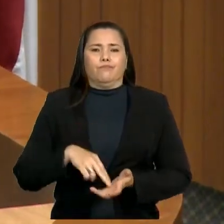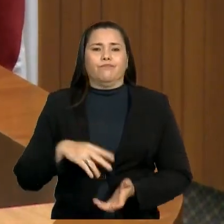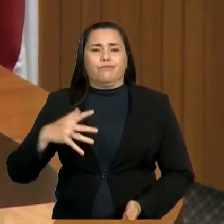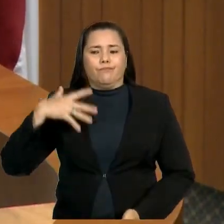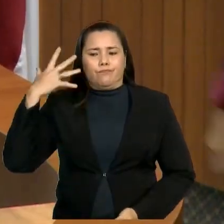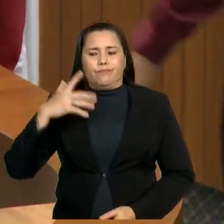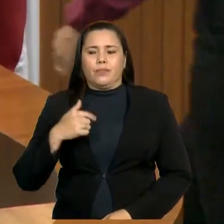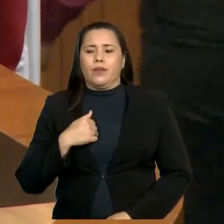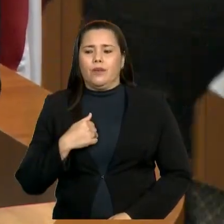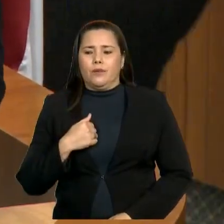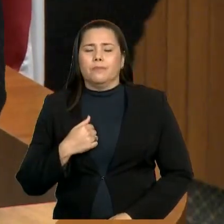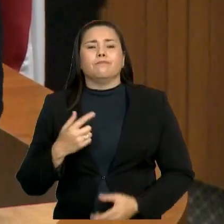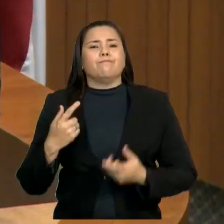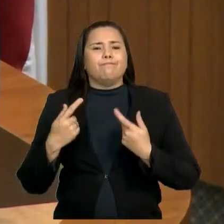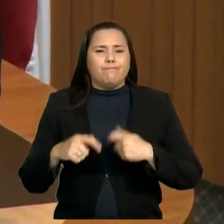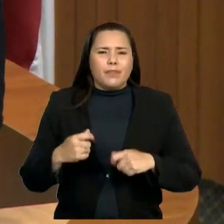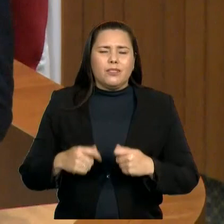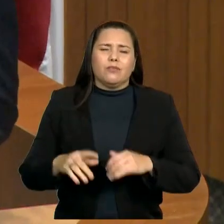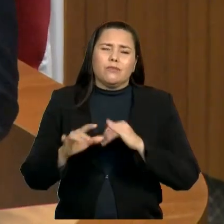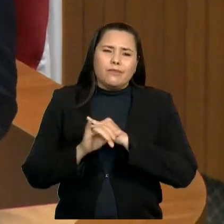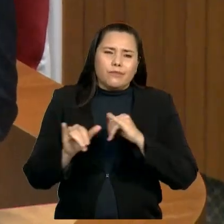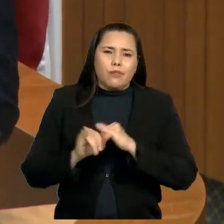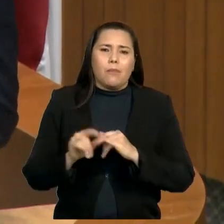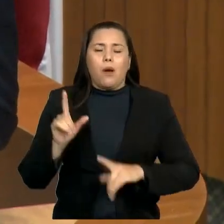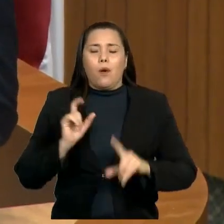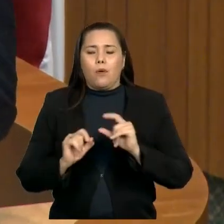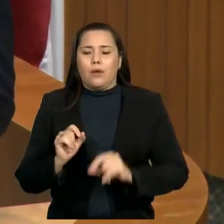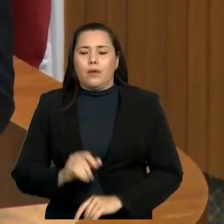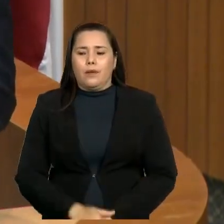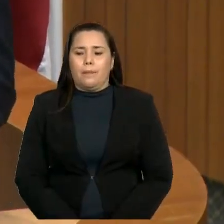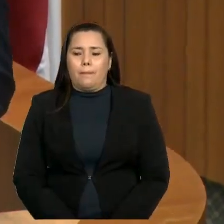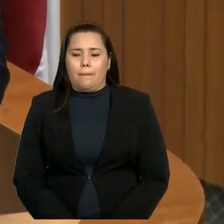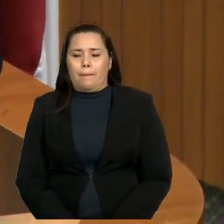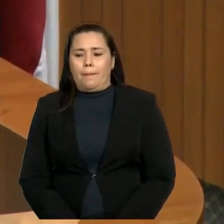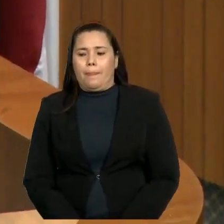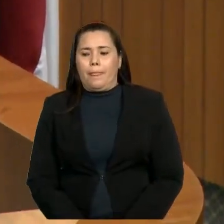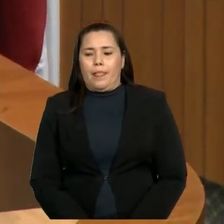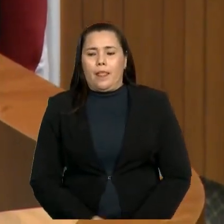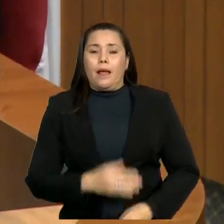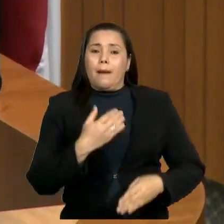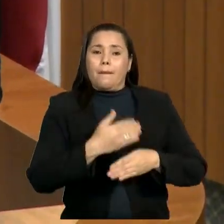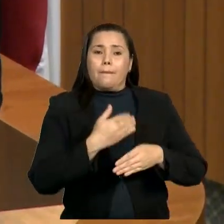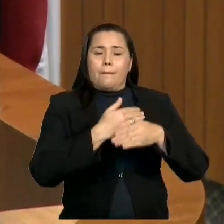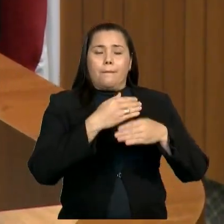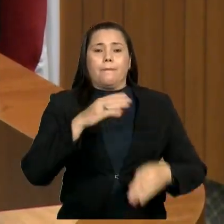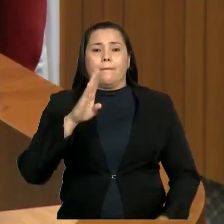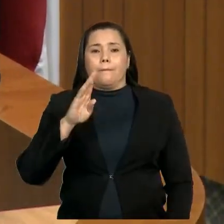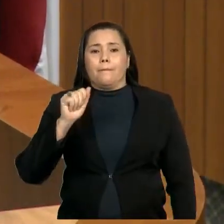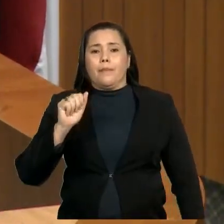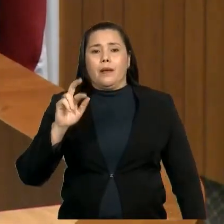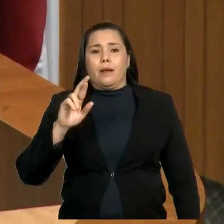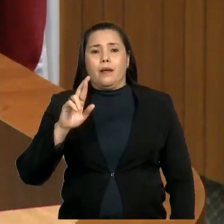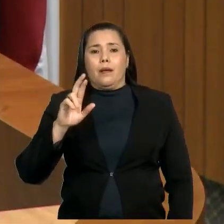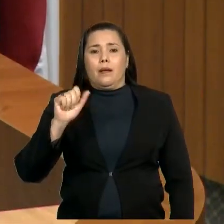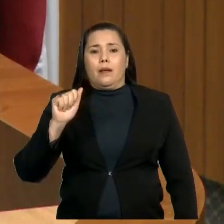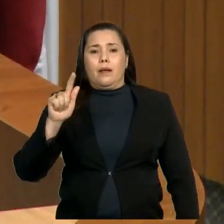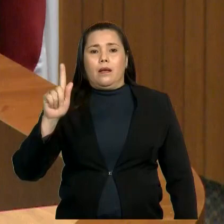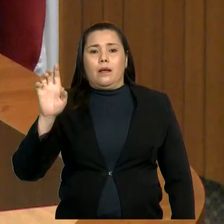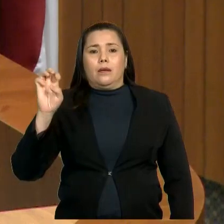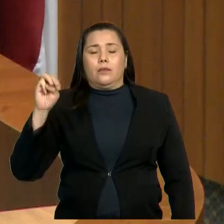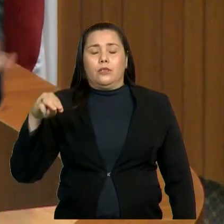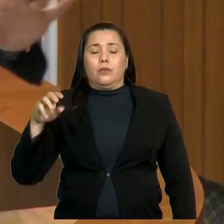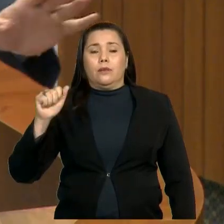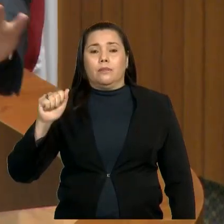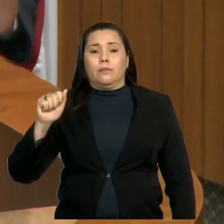não poderia deixar de destacar O importante anúncio da obra da barragem Maria Rita que o governador Brandão fez ontem uma obra que vai mudar